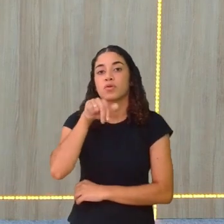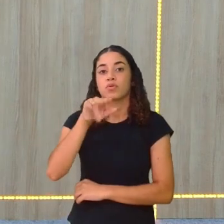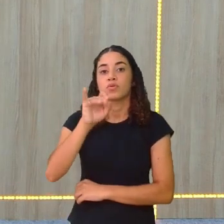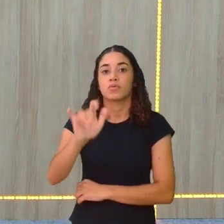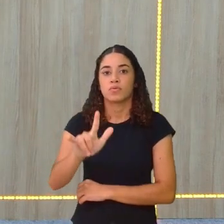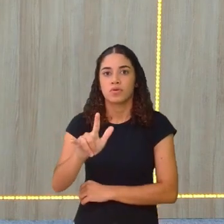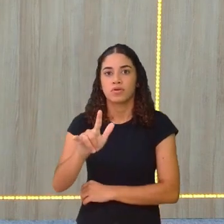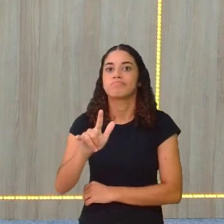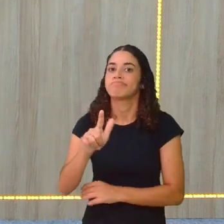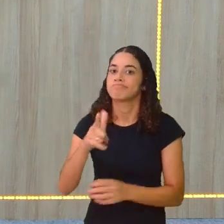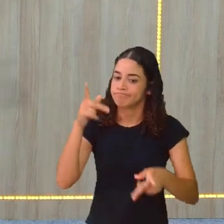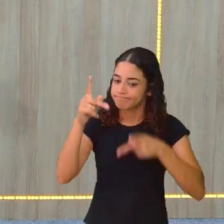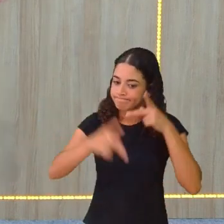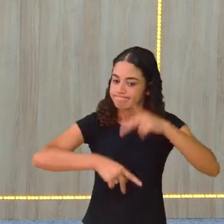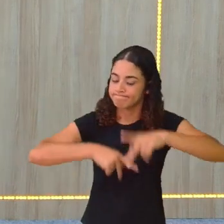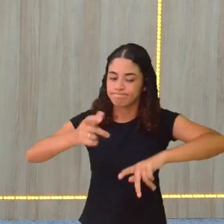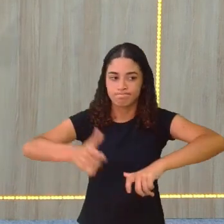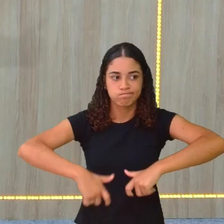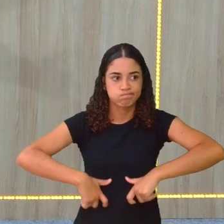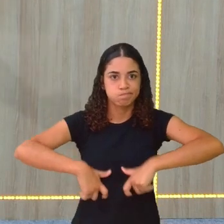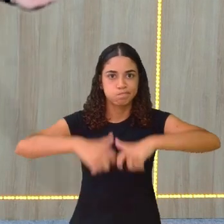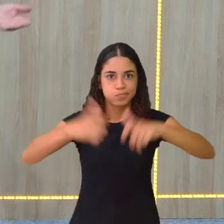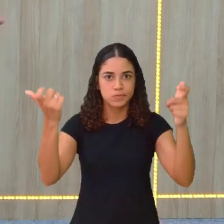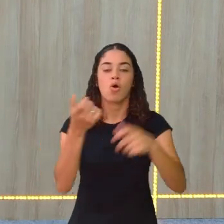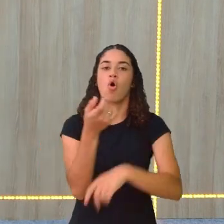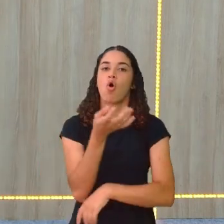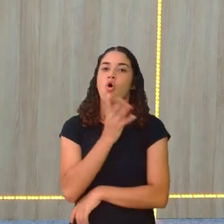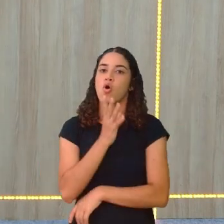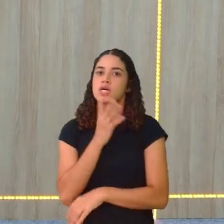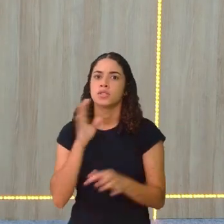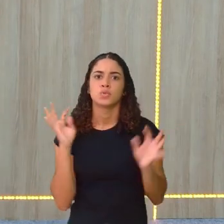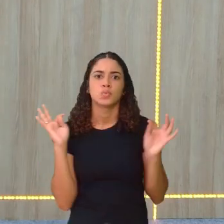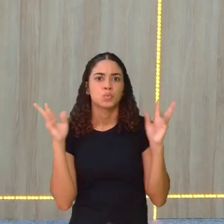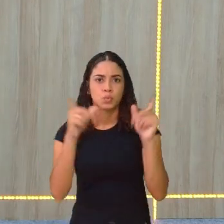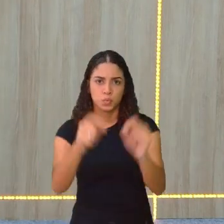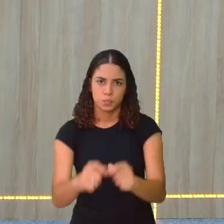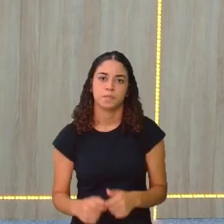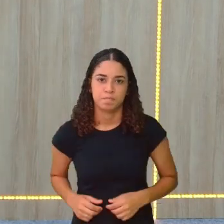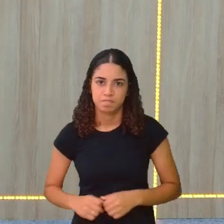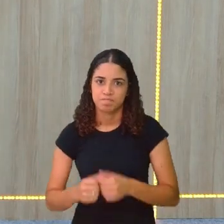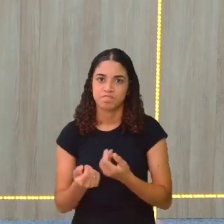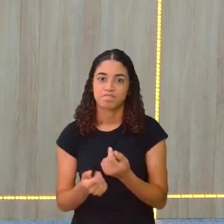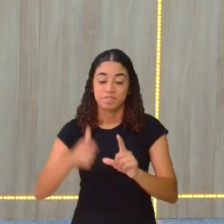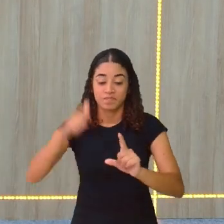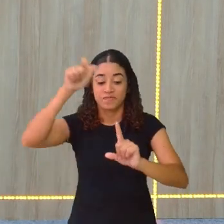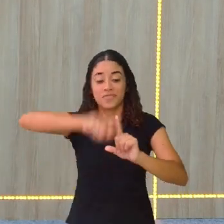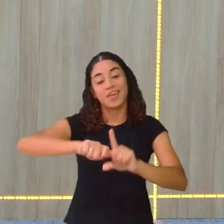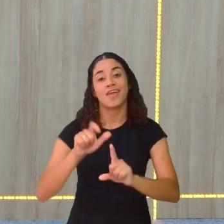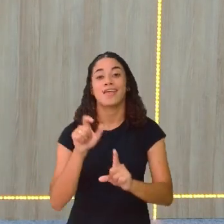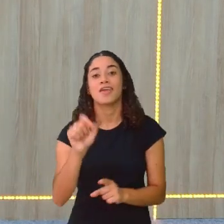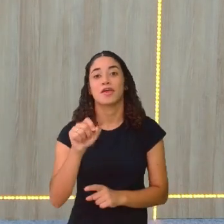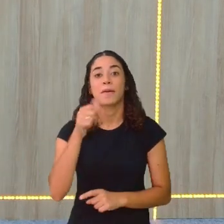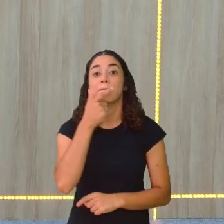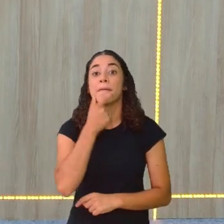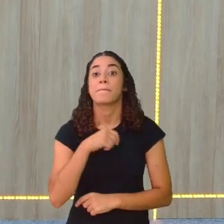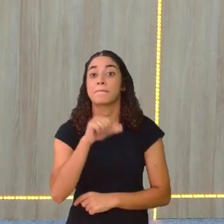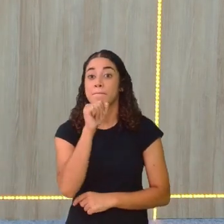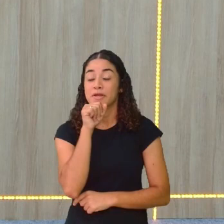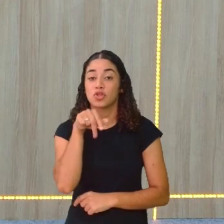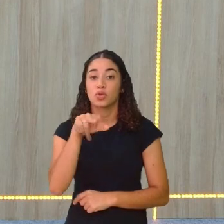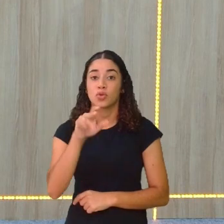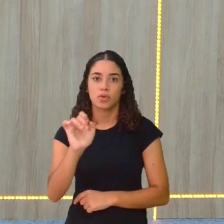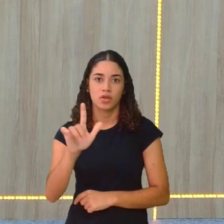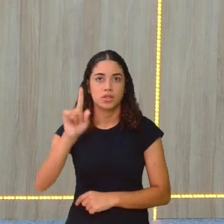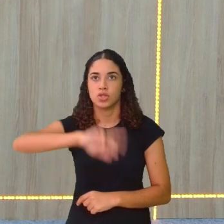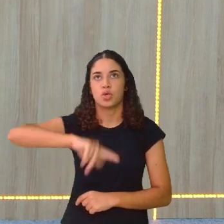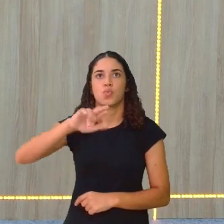Então ela ajudou, né? ela ajudou a popularizar essa figura do Papai Noel, né? Não do